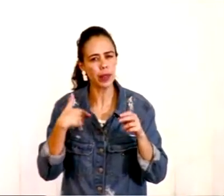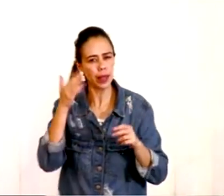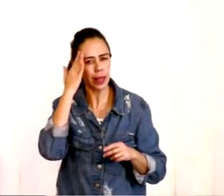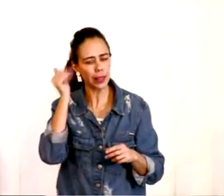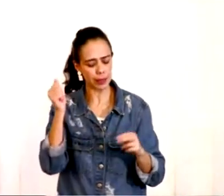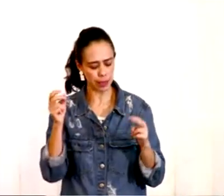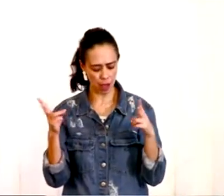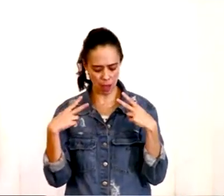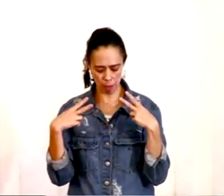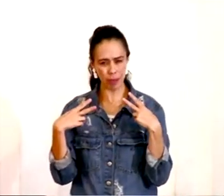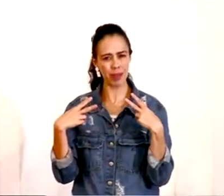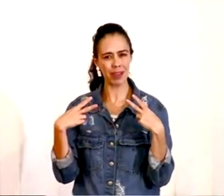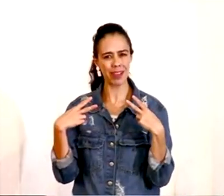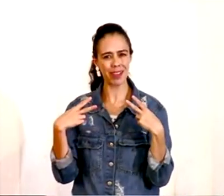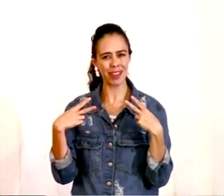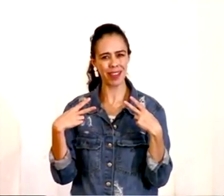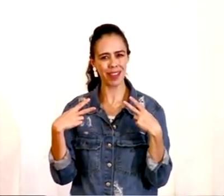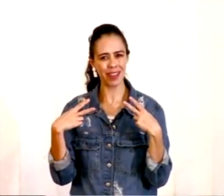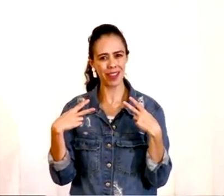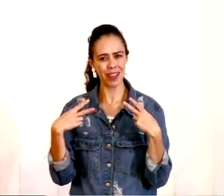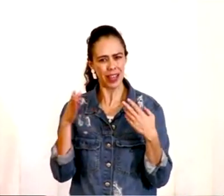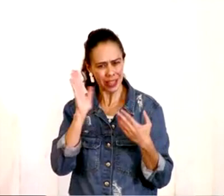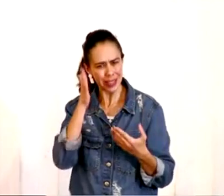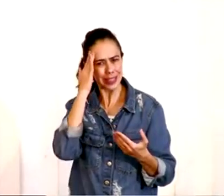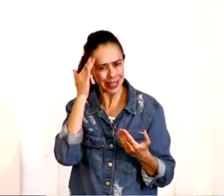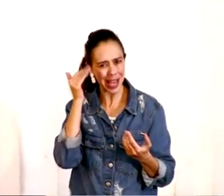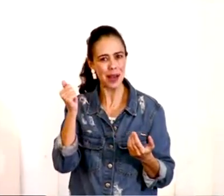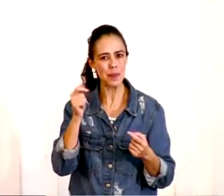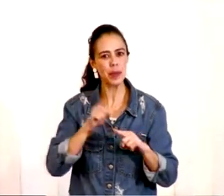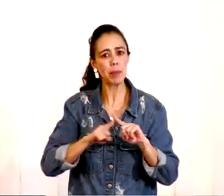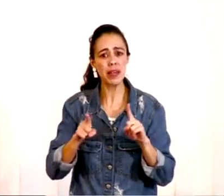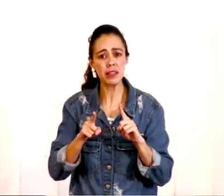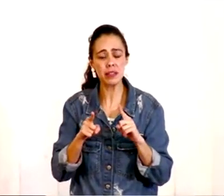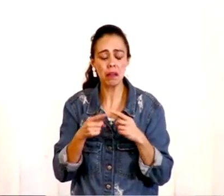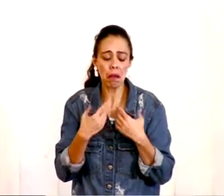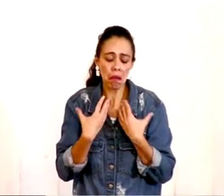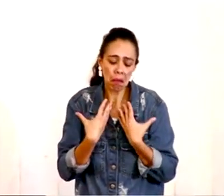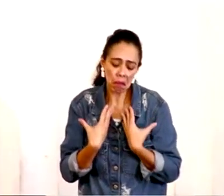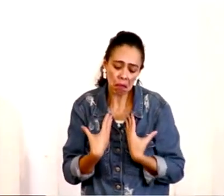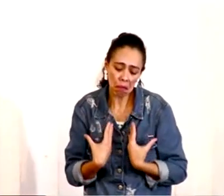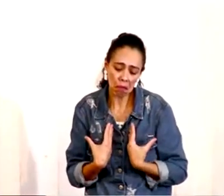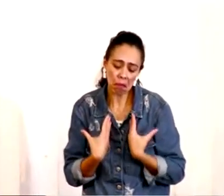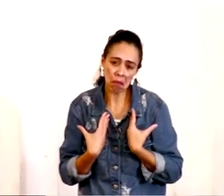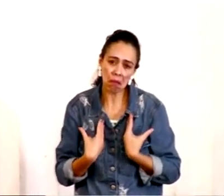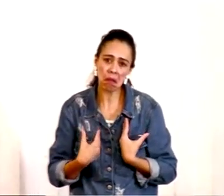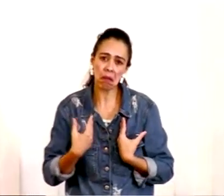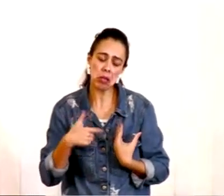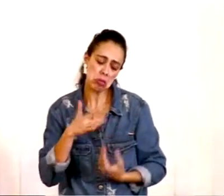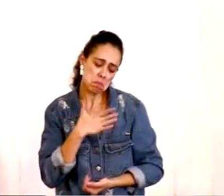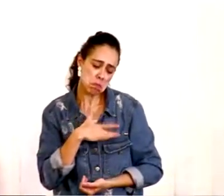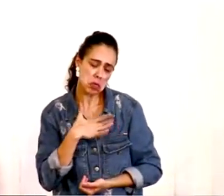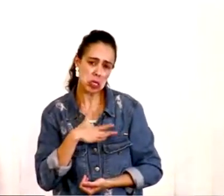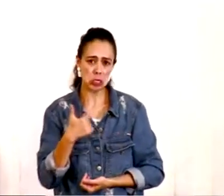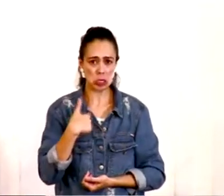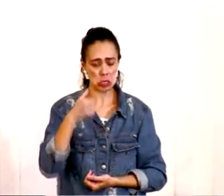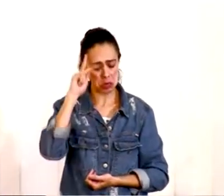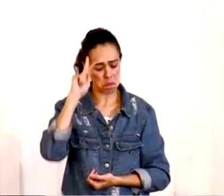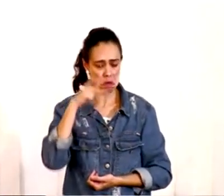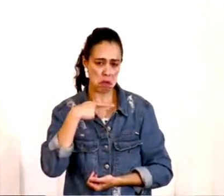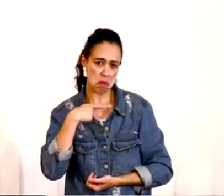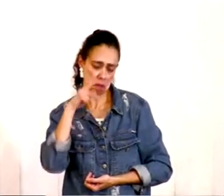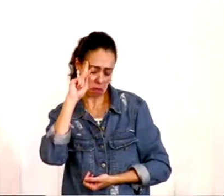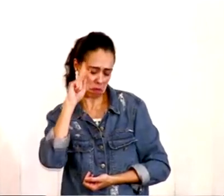Caim foi amaldiçoado porque ele não era da semente da mulher. Aquilo que Eva e Adão talvez entenderam